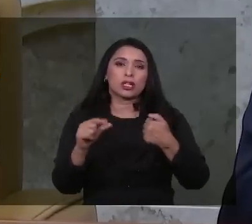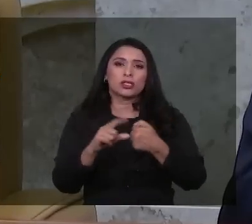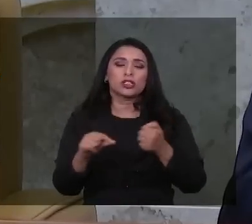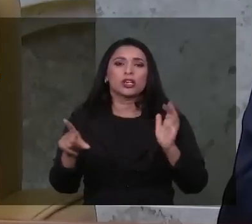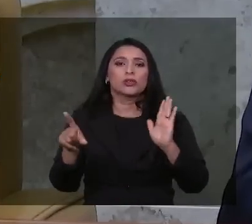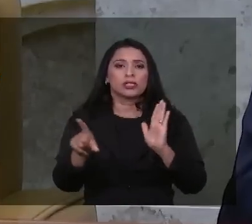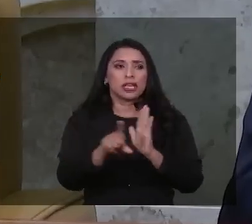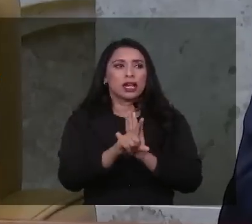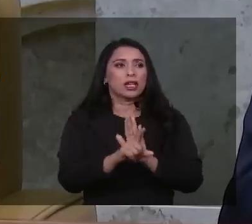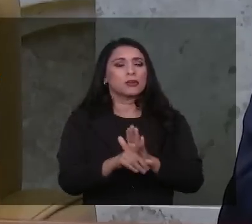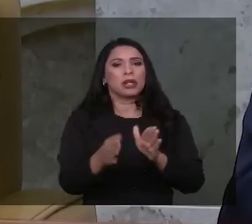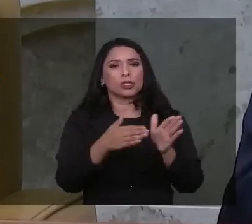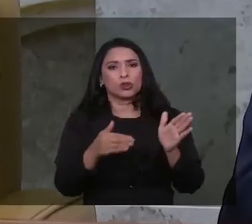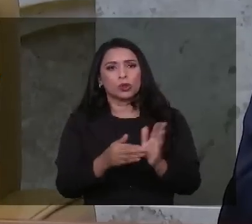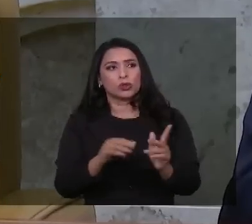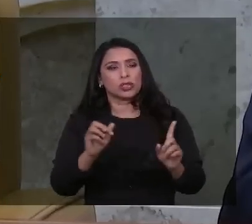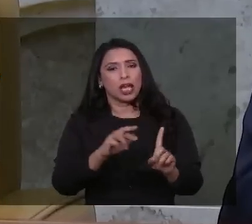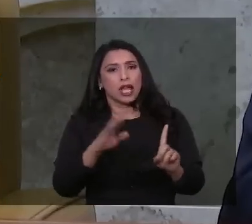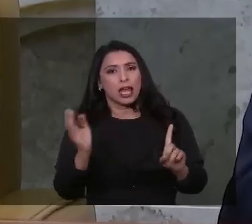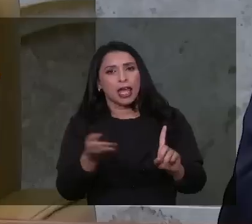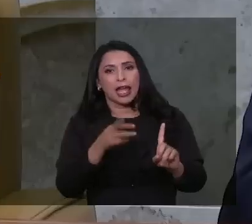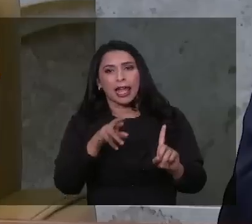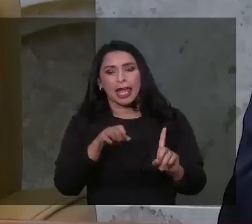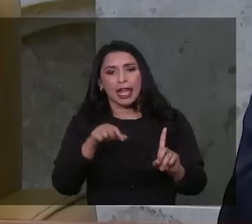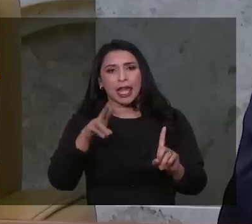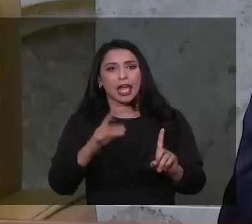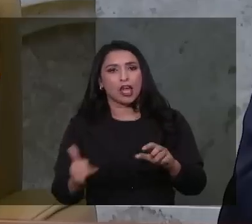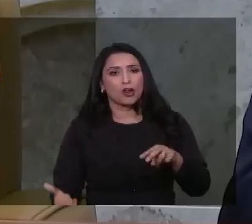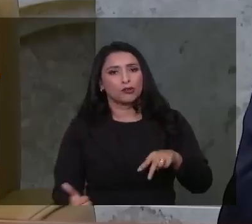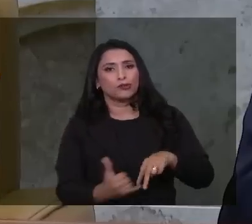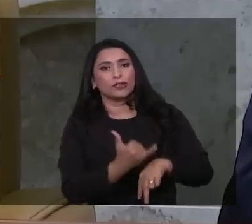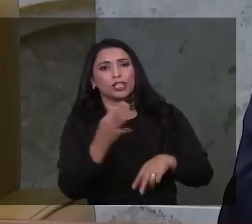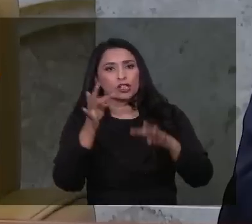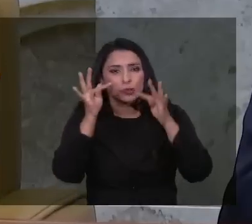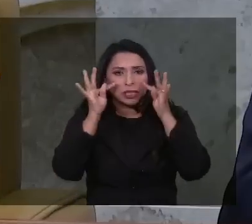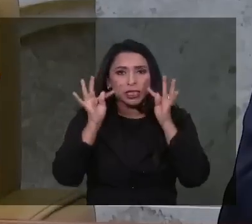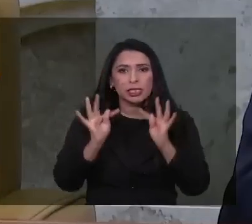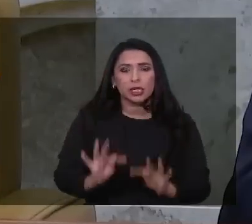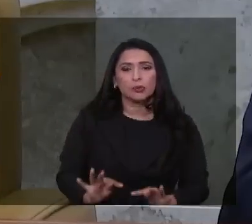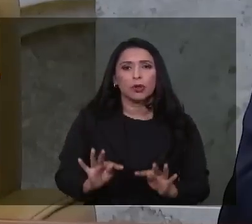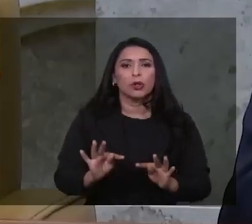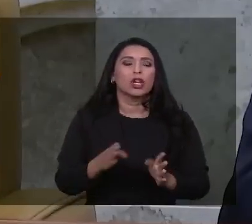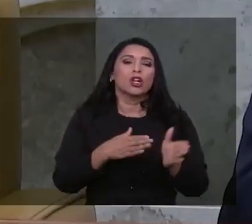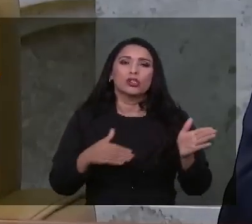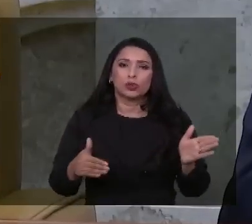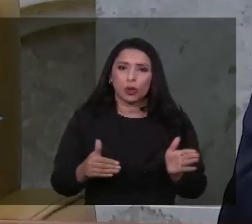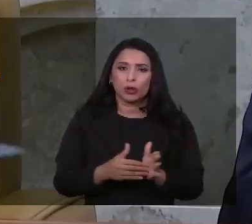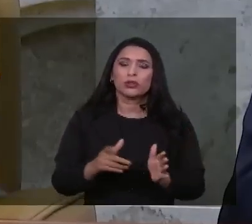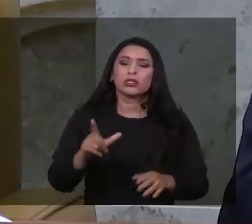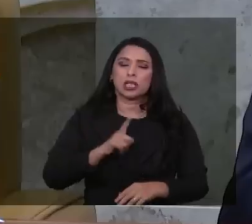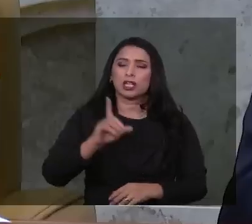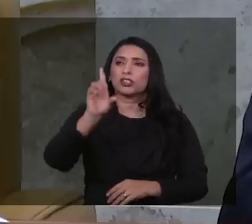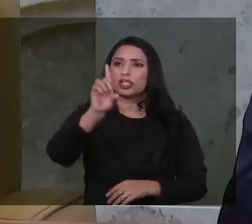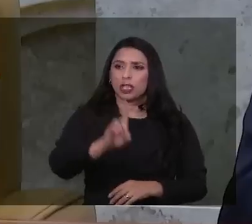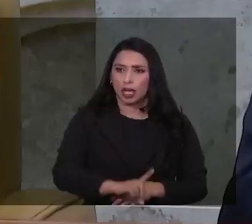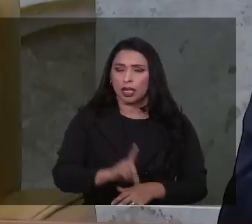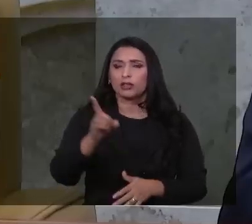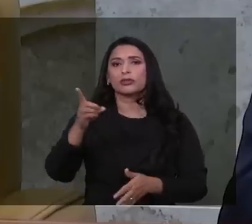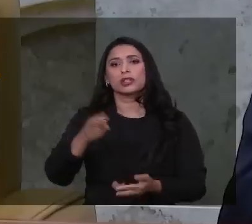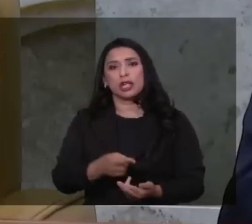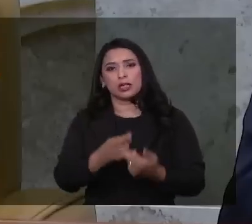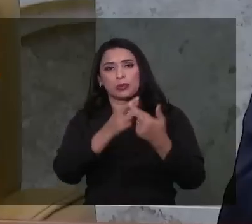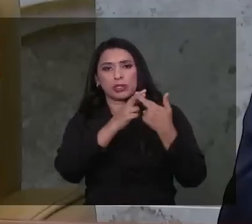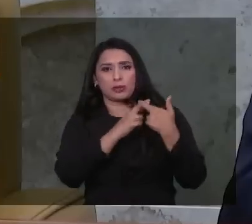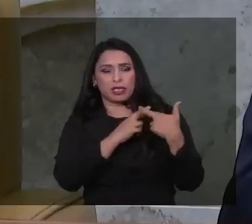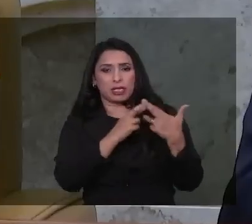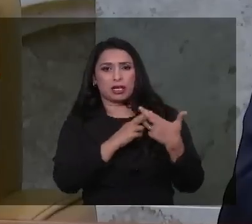alcançam, sejam réus, vítimas, testemunhas, todos estão cobertos por direitos e deveres.